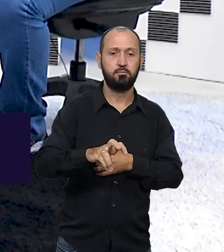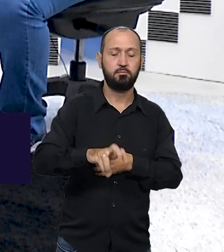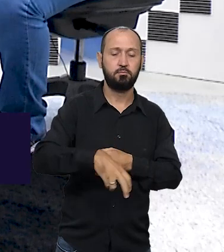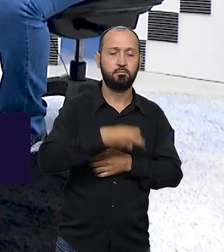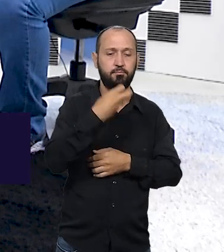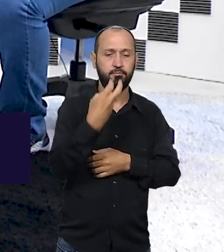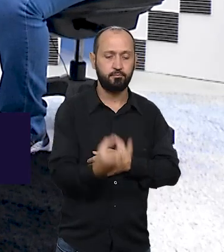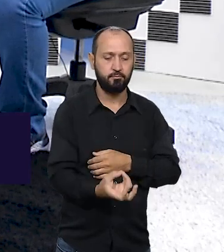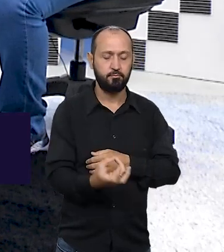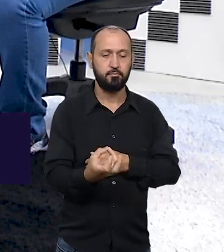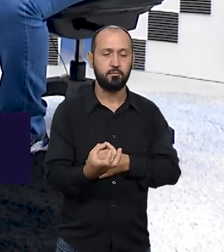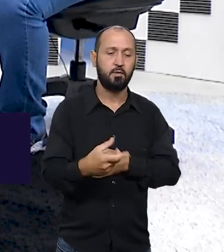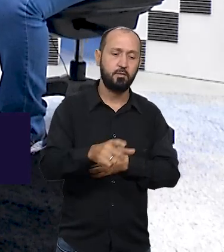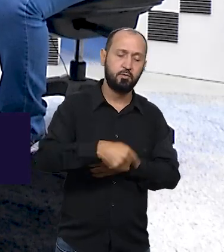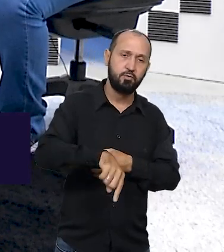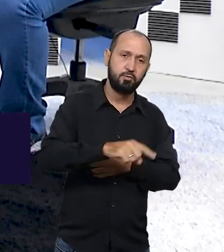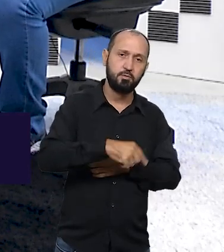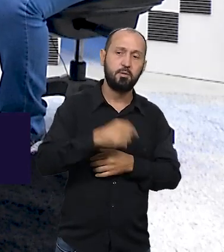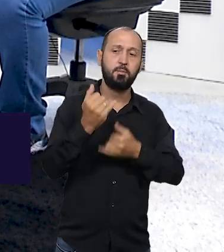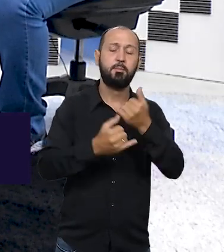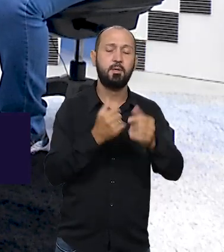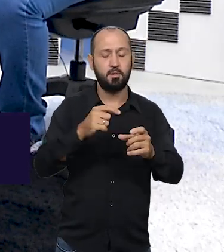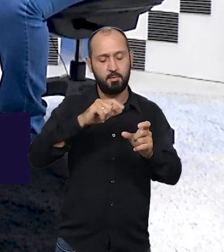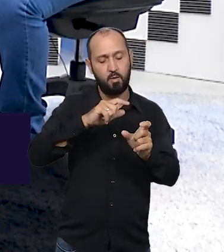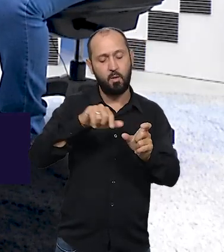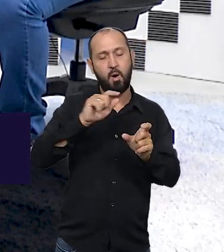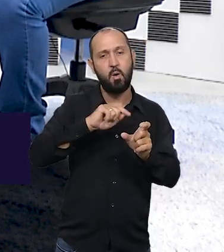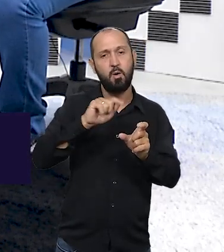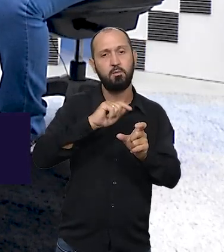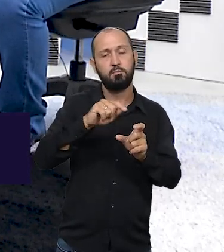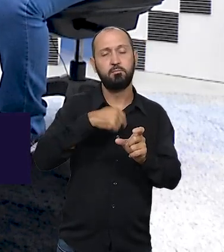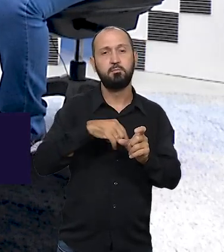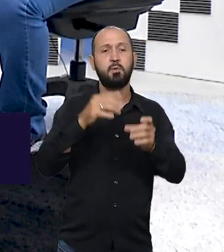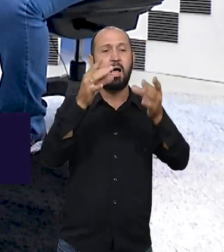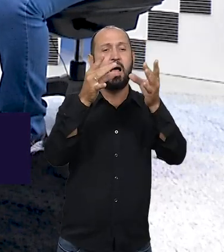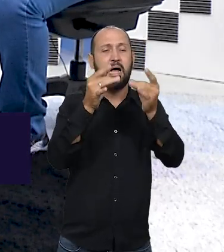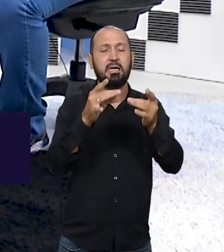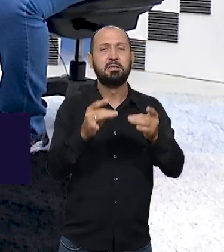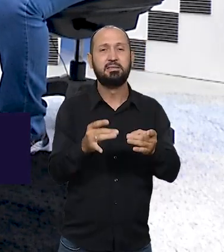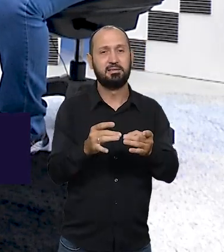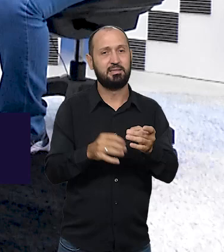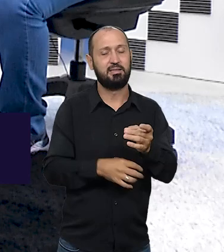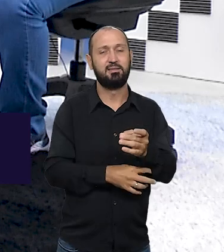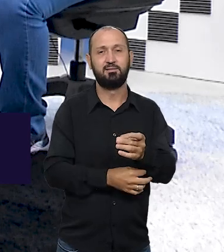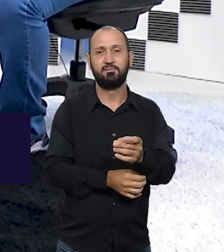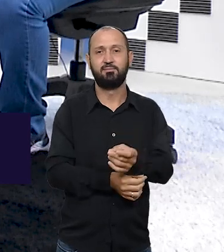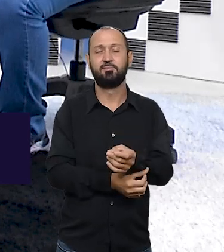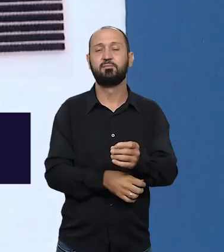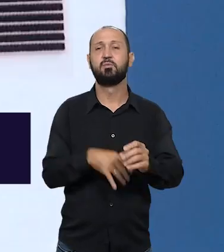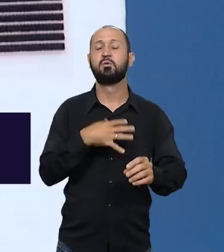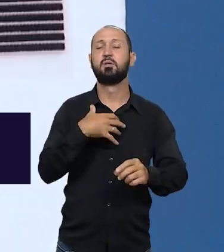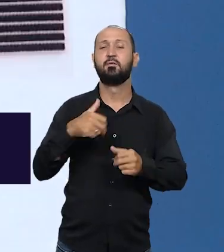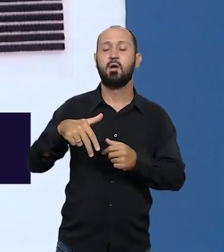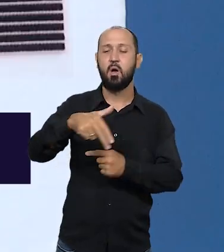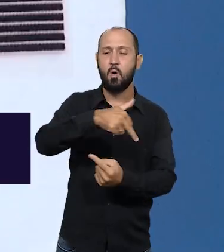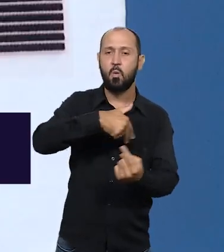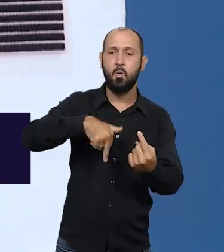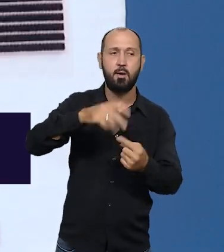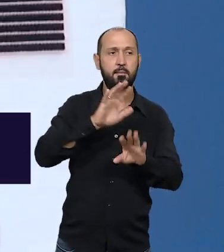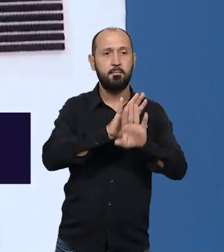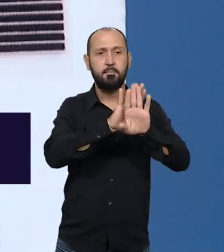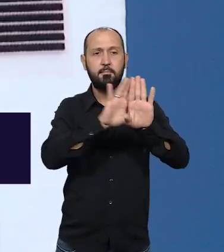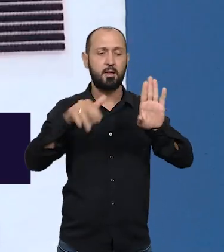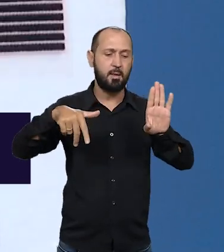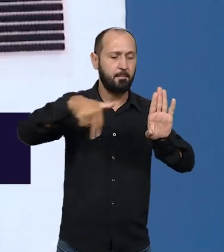geralmente virava ao contrário, ficava girando ou brincando mais com as rodinhas, se apegava muito aos detalhes, gostava de correr muito